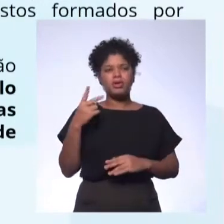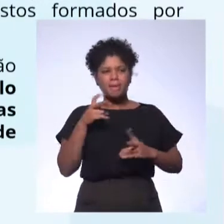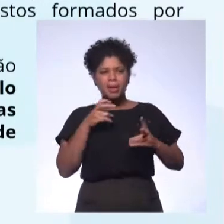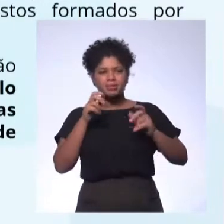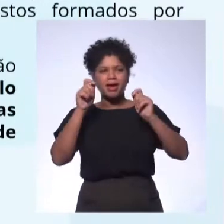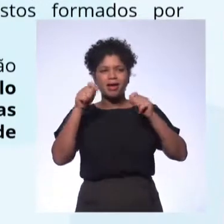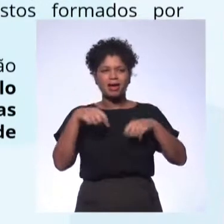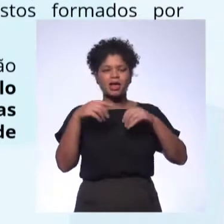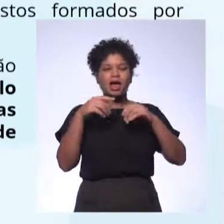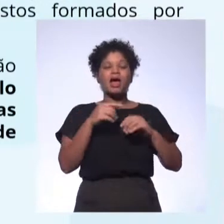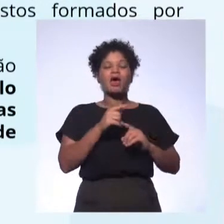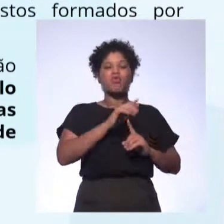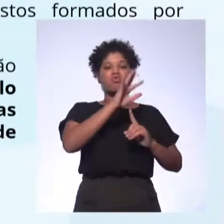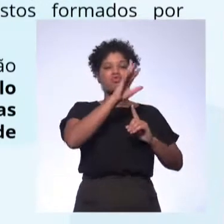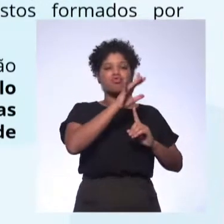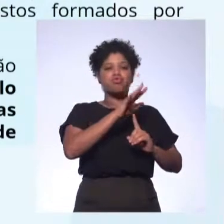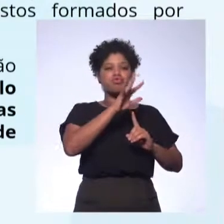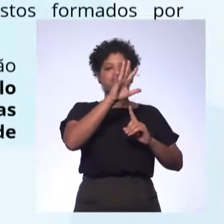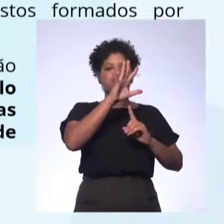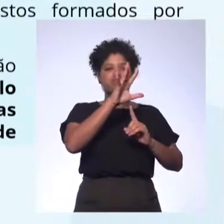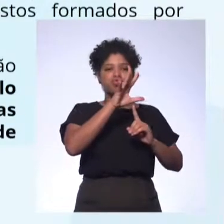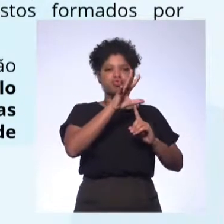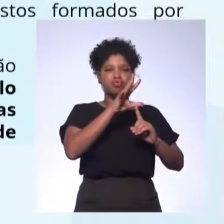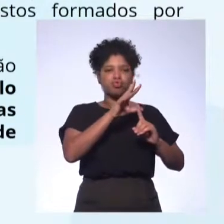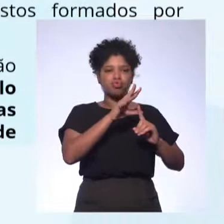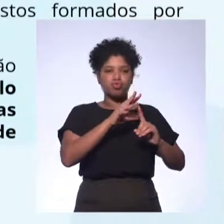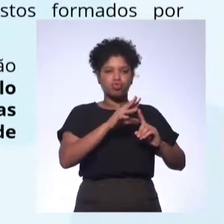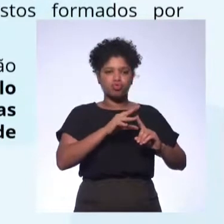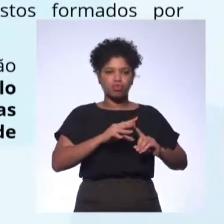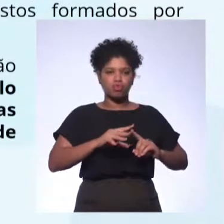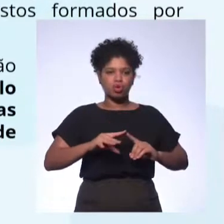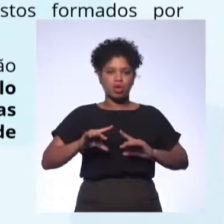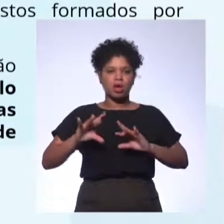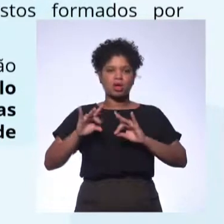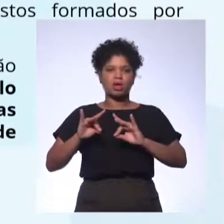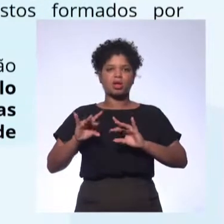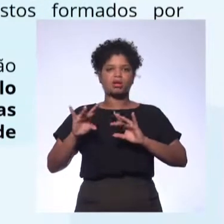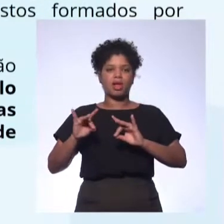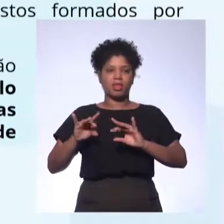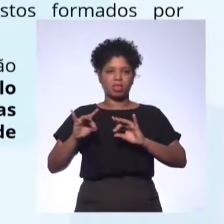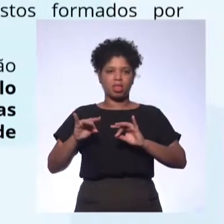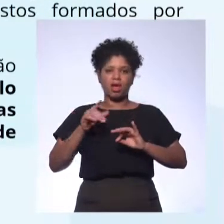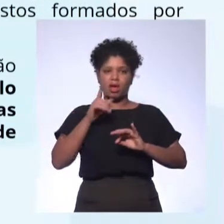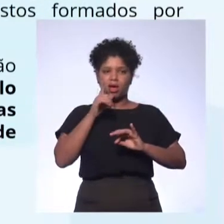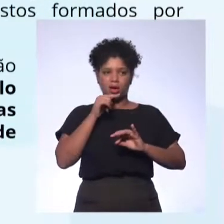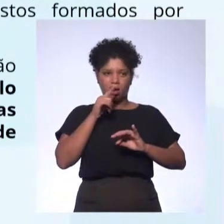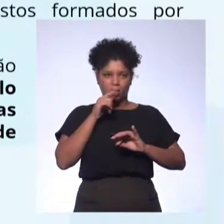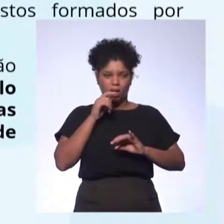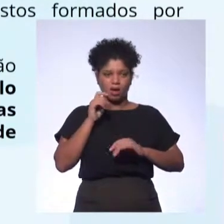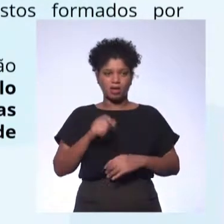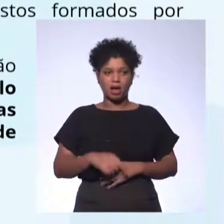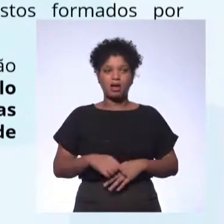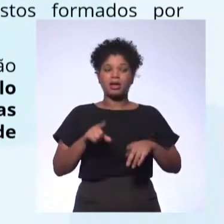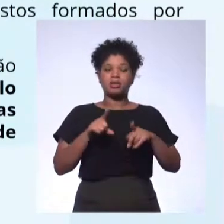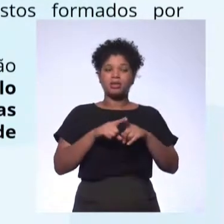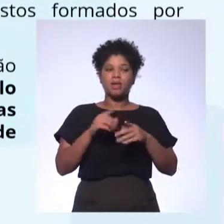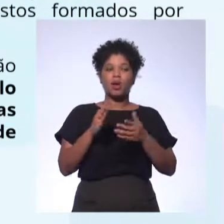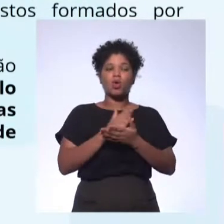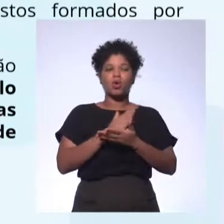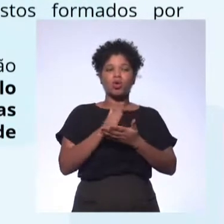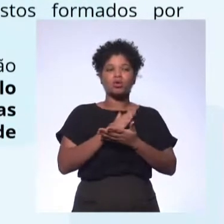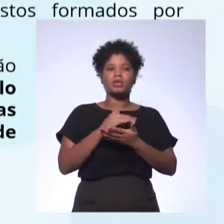possível liquefazer gases como nitrogênio n2 essas forças de baixa intensidade também explicam a existência de